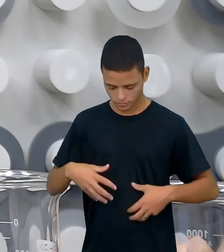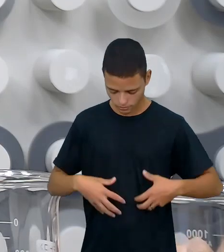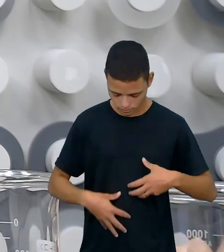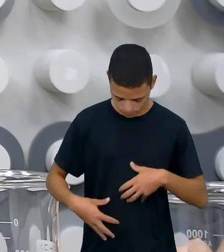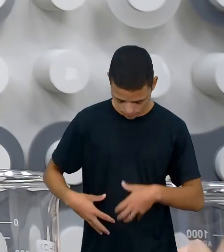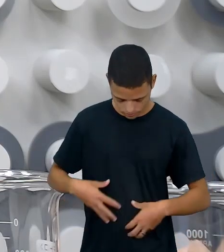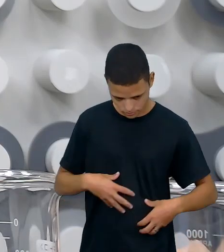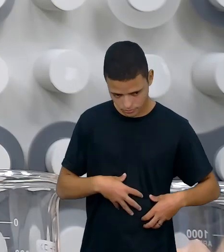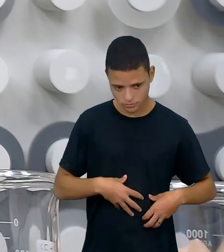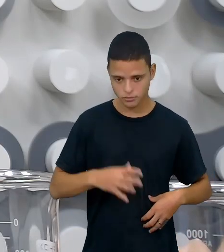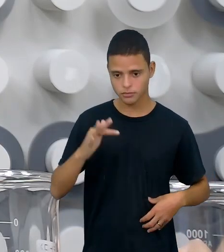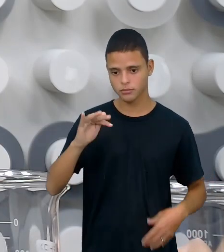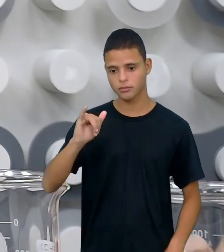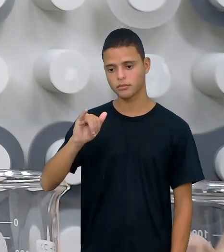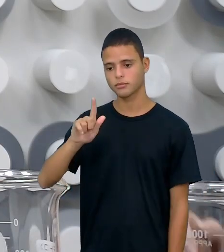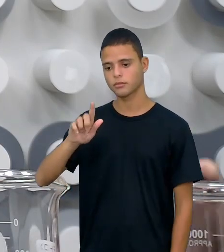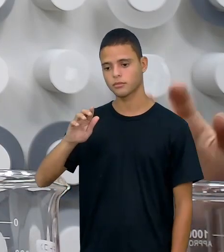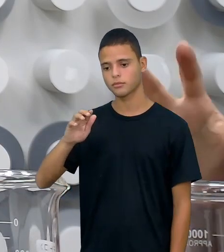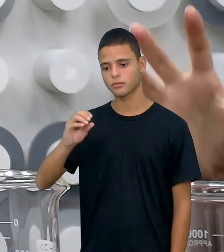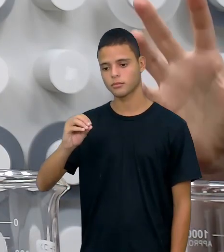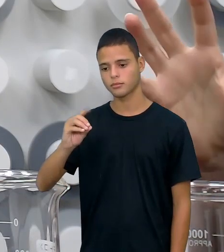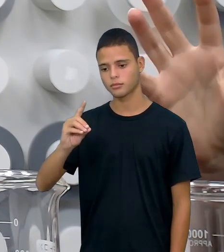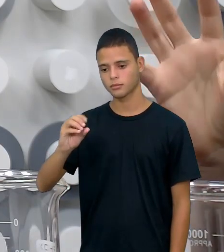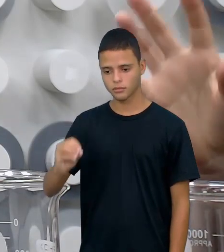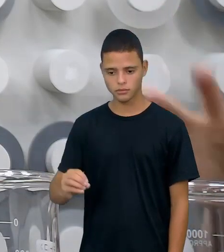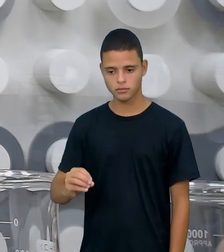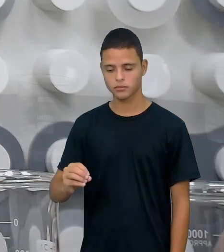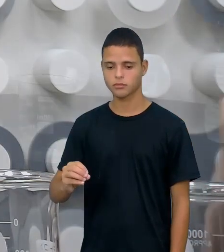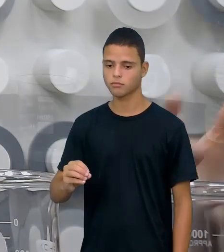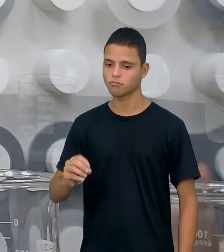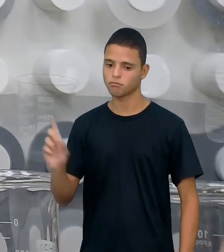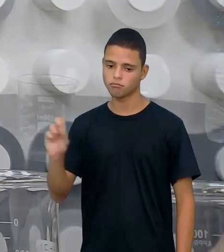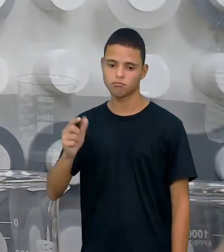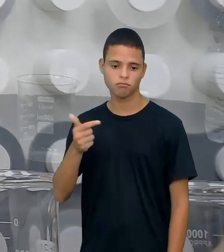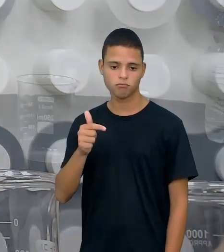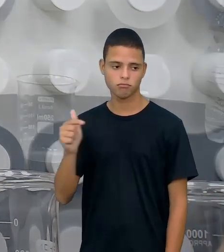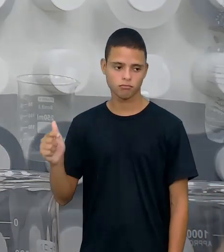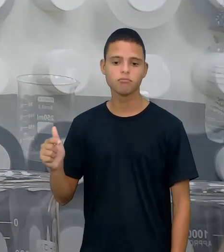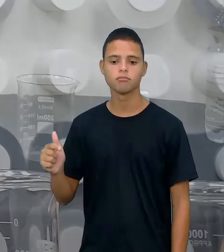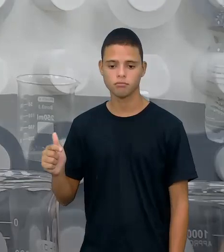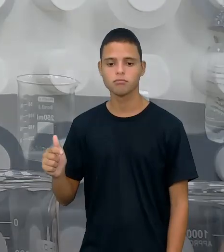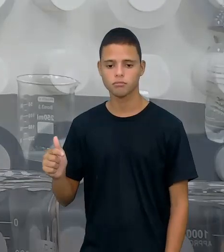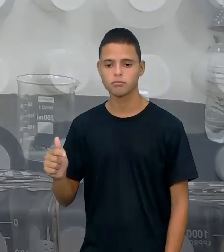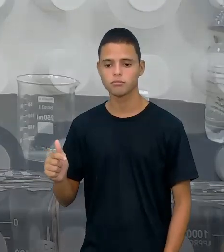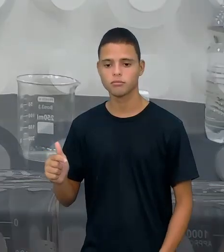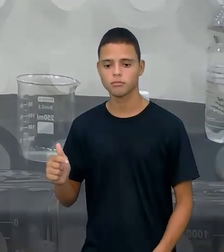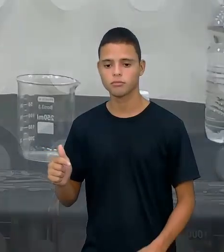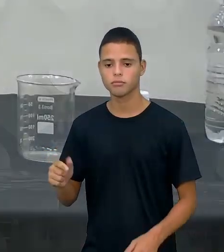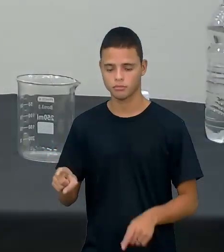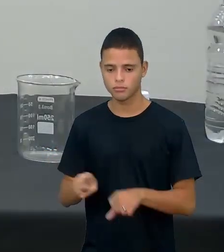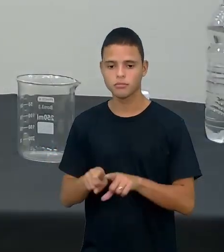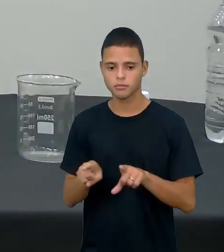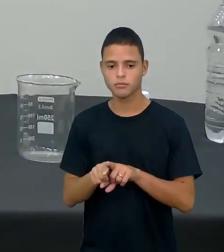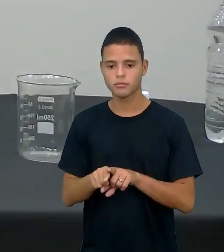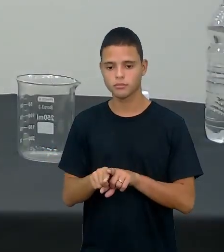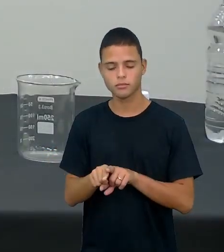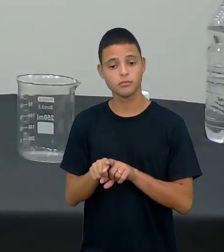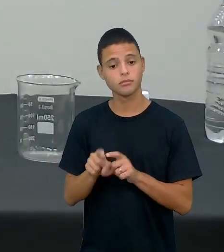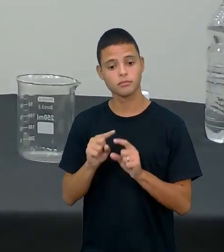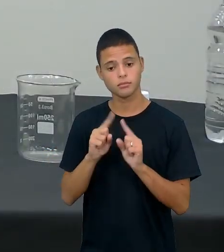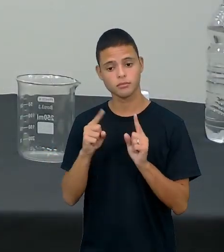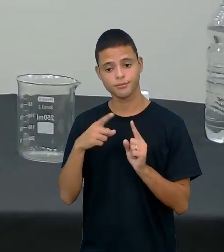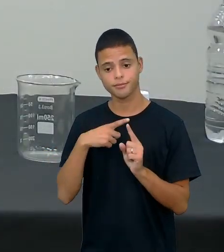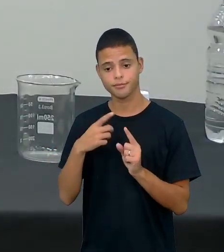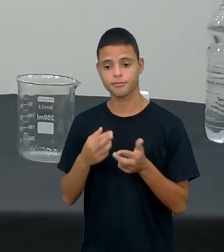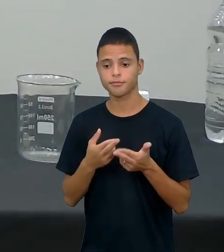então um órgão anexo, então ele não participa de todo o processo digestório, mas ele vai ter um papel